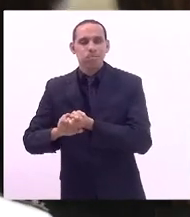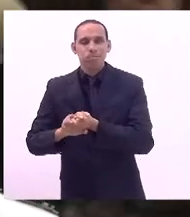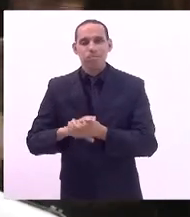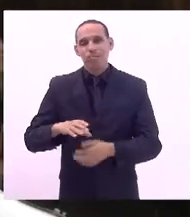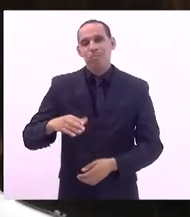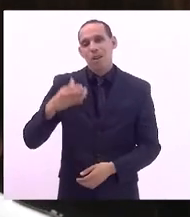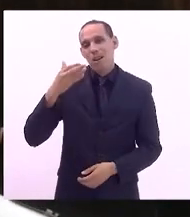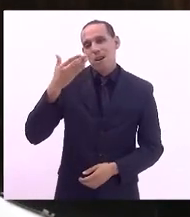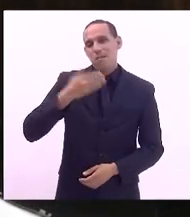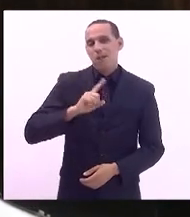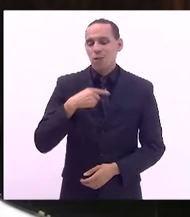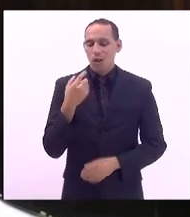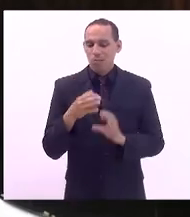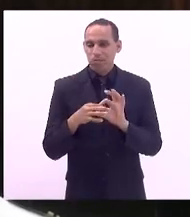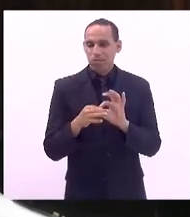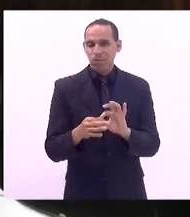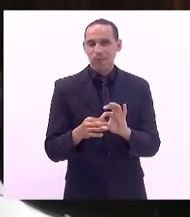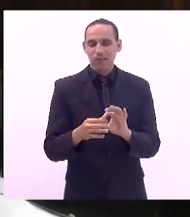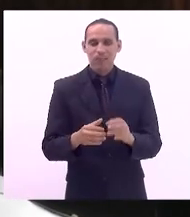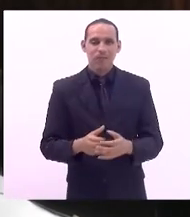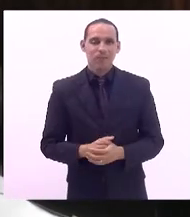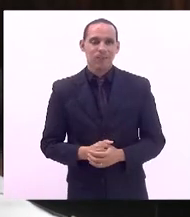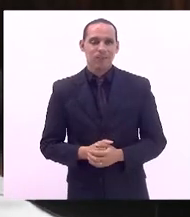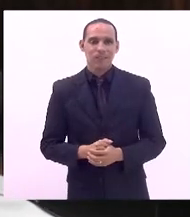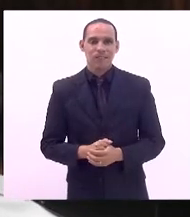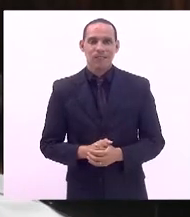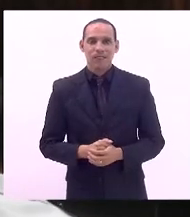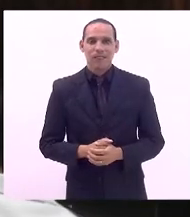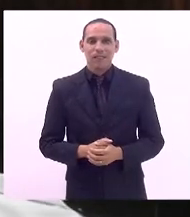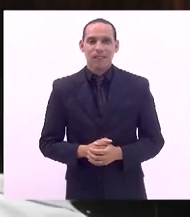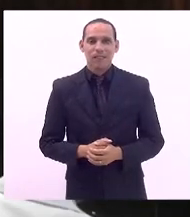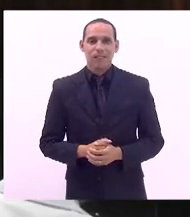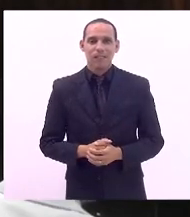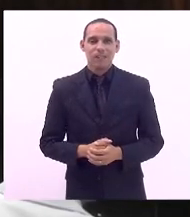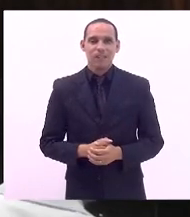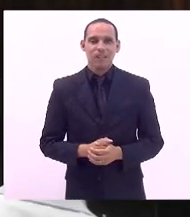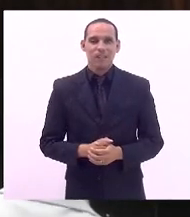união oi tudo bem oi